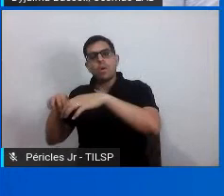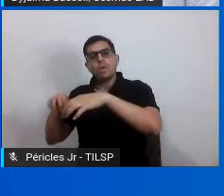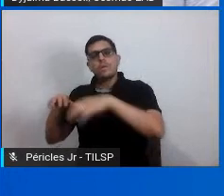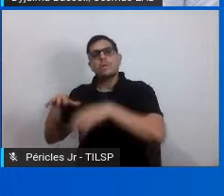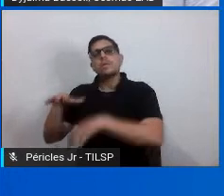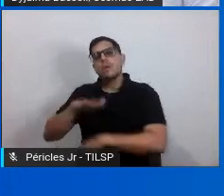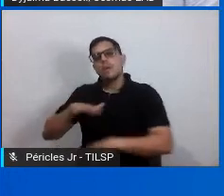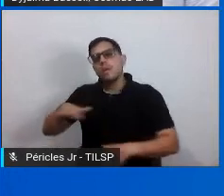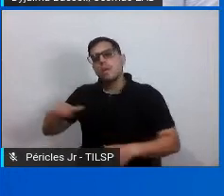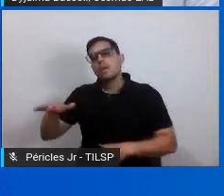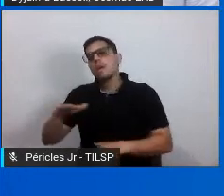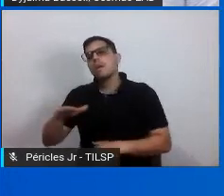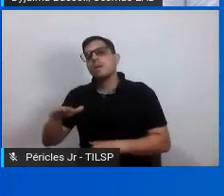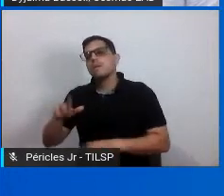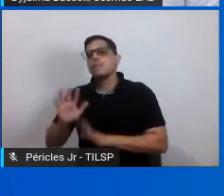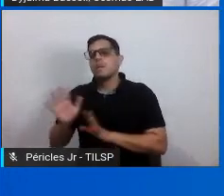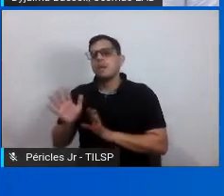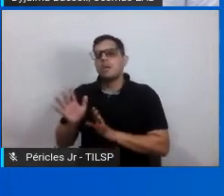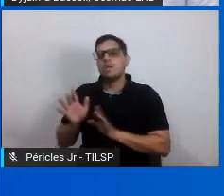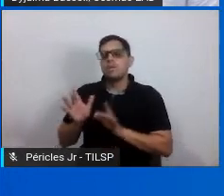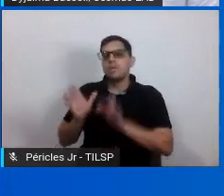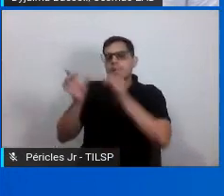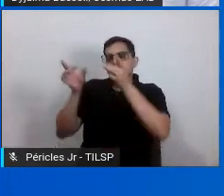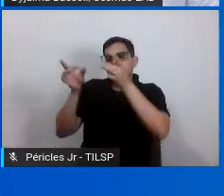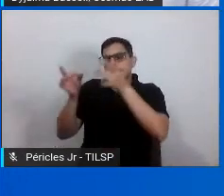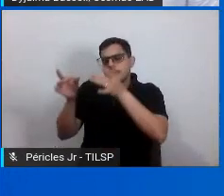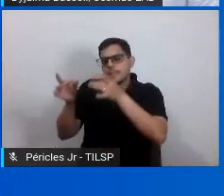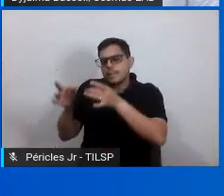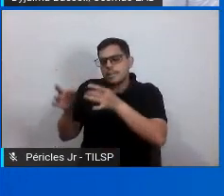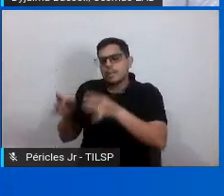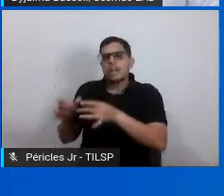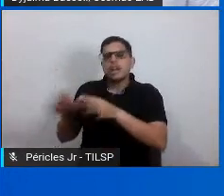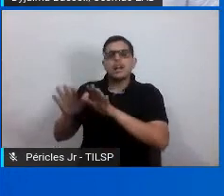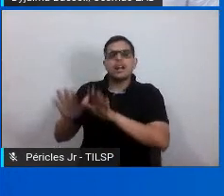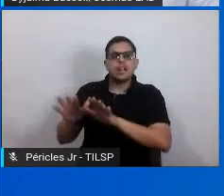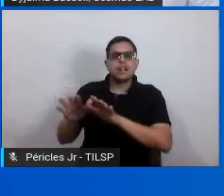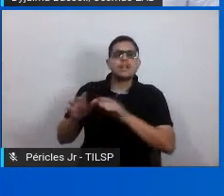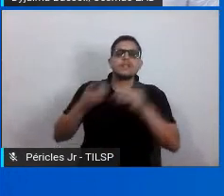especificidades a tratar quando se busca isso próximo